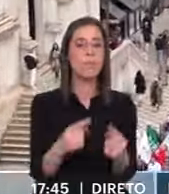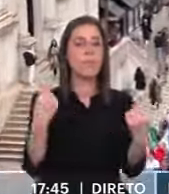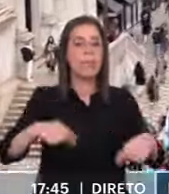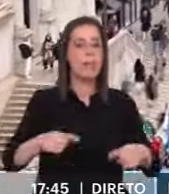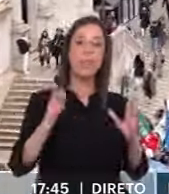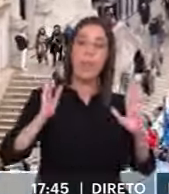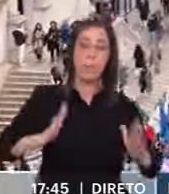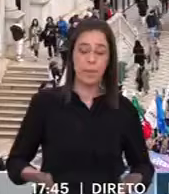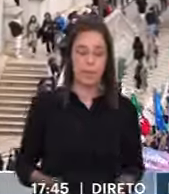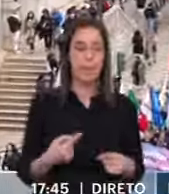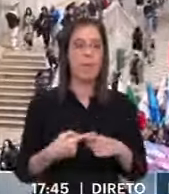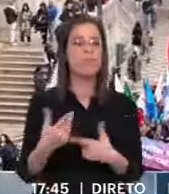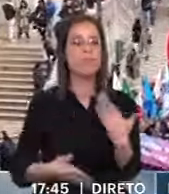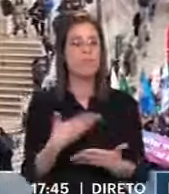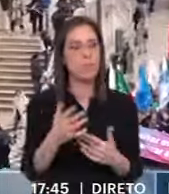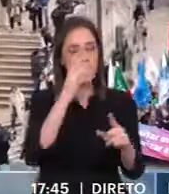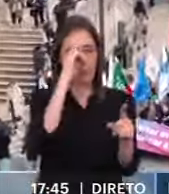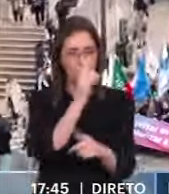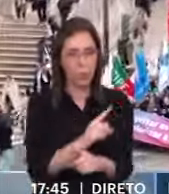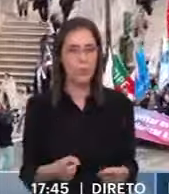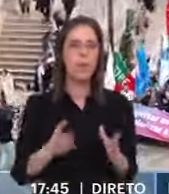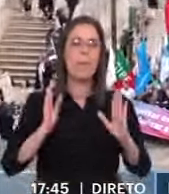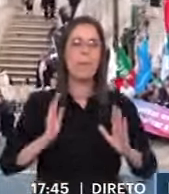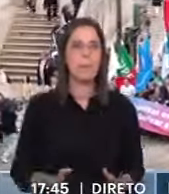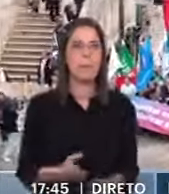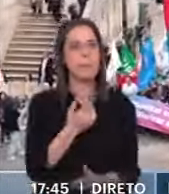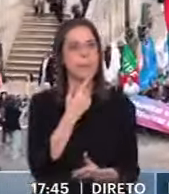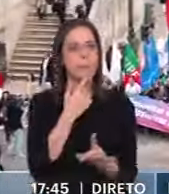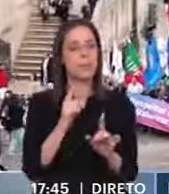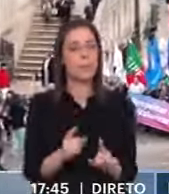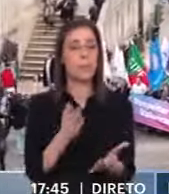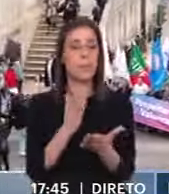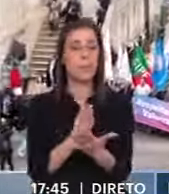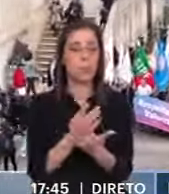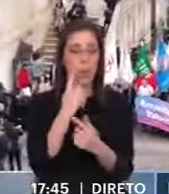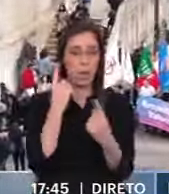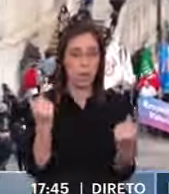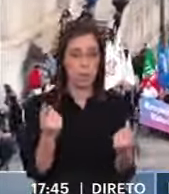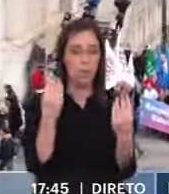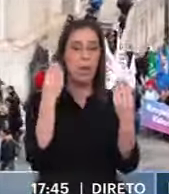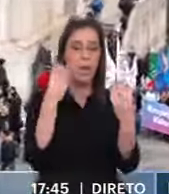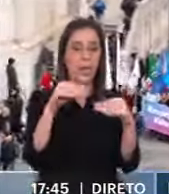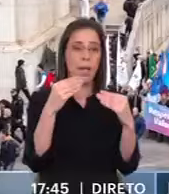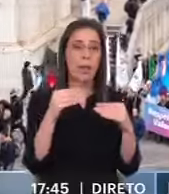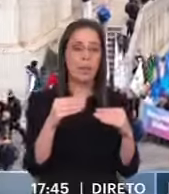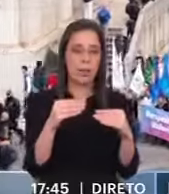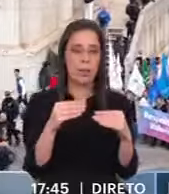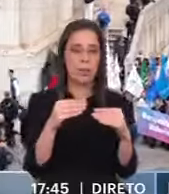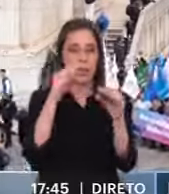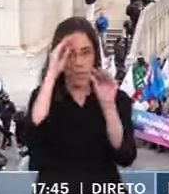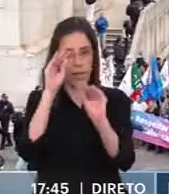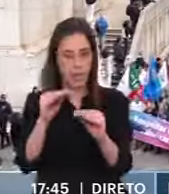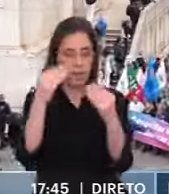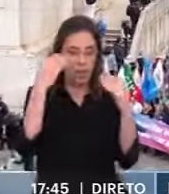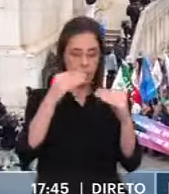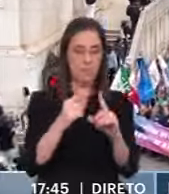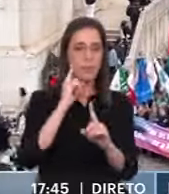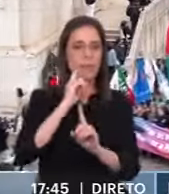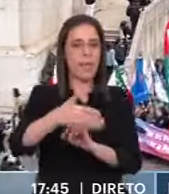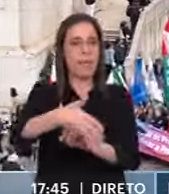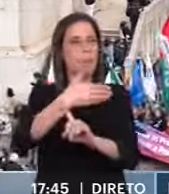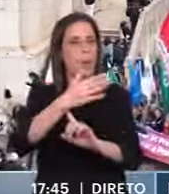é preciso motivar os nossos professores, é preciso perceber que a escola pública, que o ensino, que a educação são fundamentais, são a bandeira